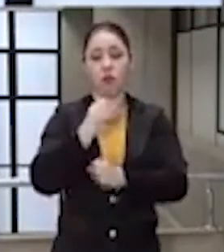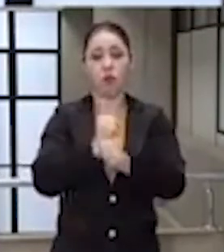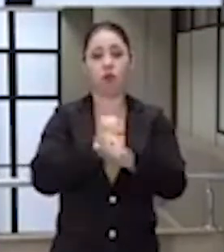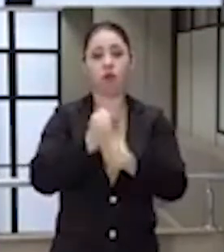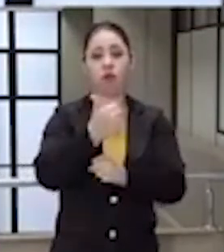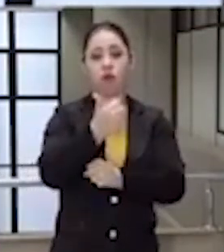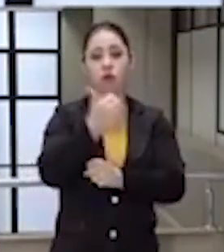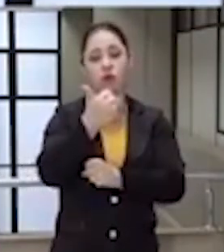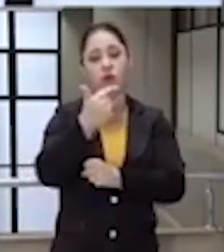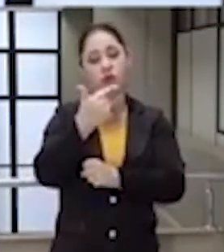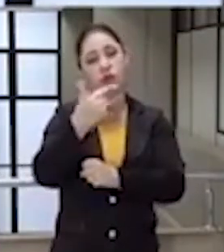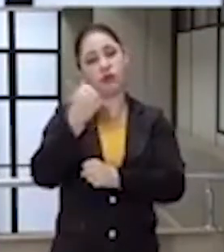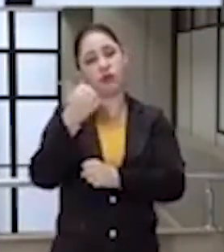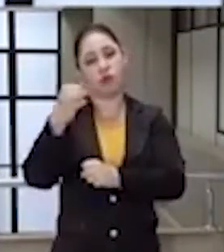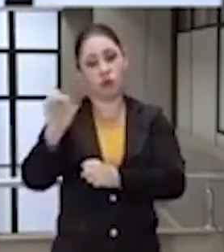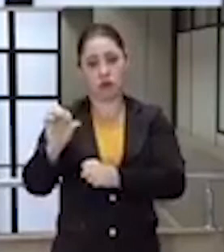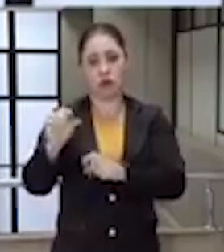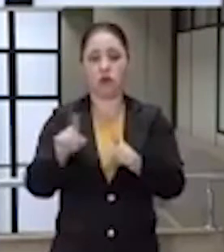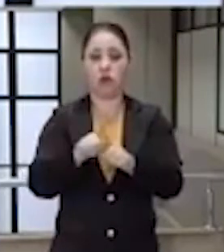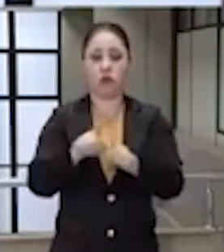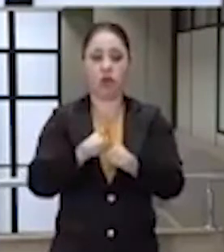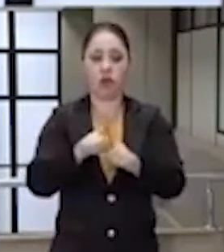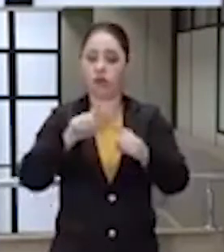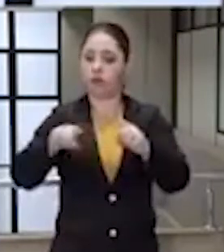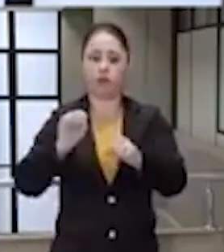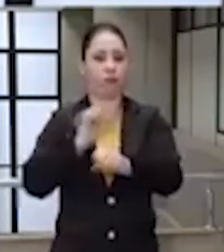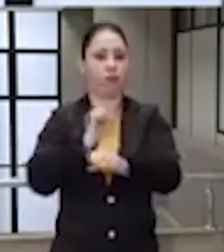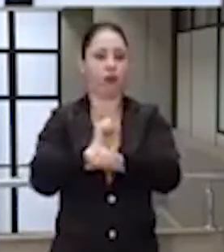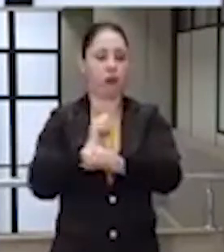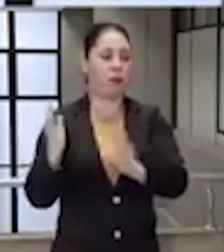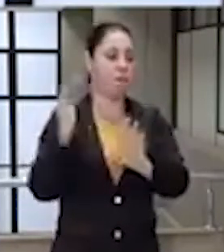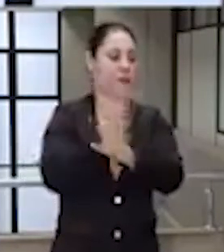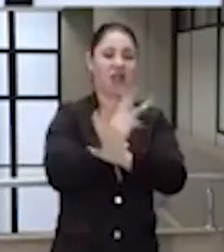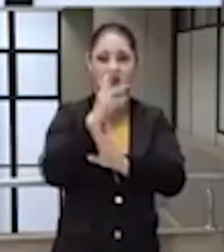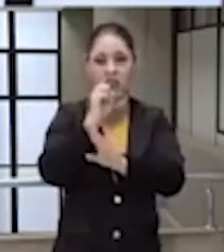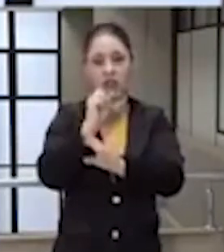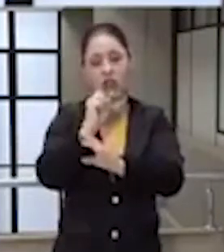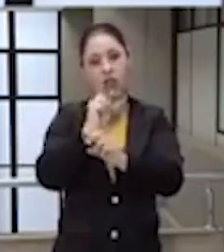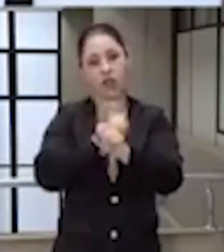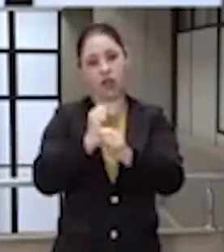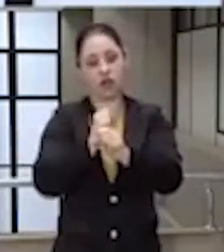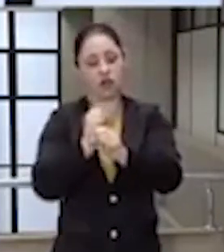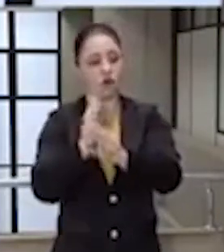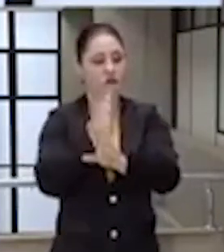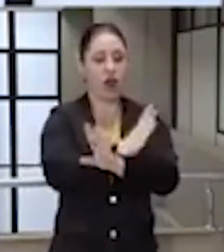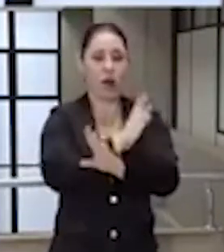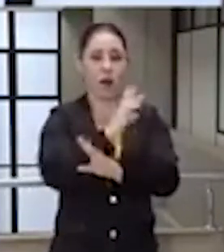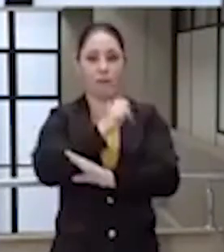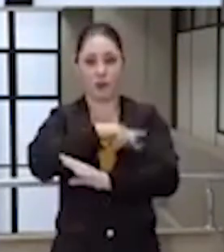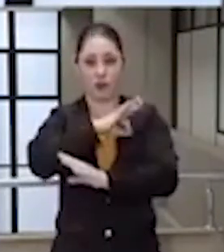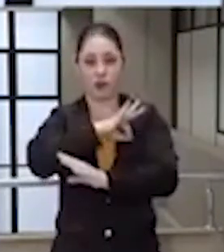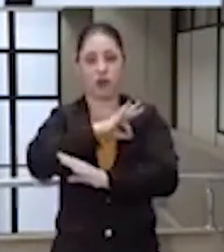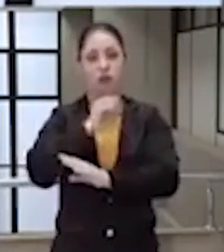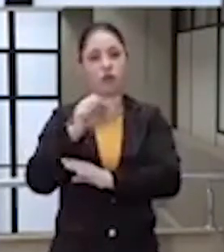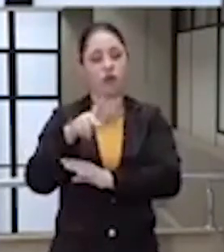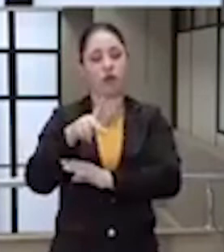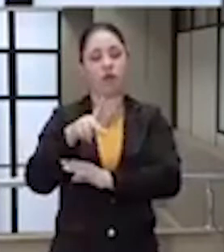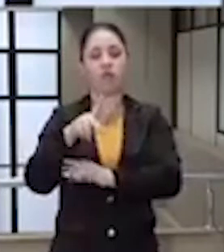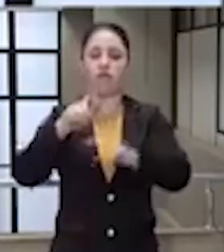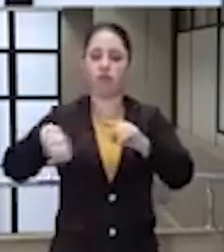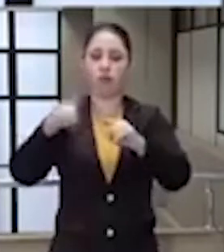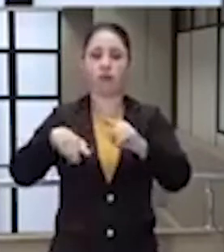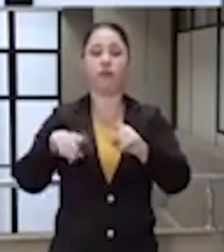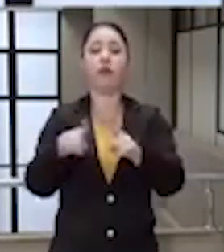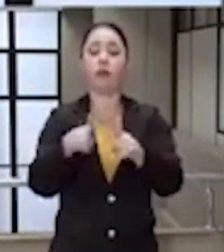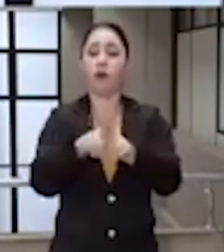2019. E fica suspenso o envio automático para a reserva após 30 anos de serviço. O governo quer acompanhar ainda uma norma